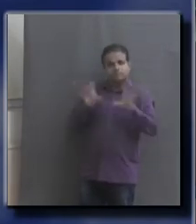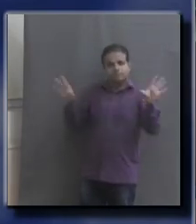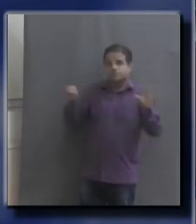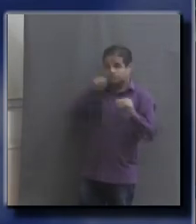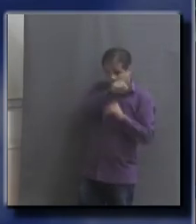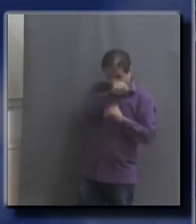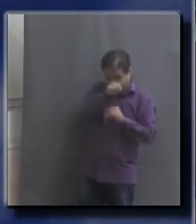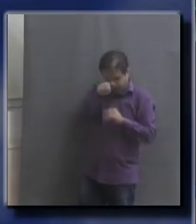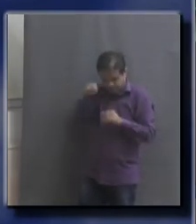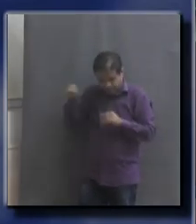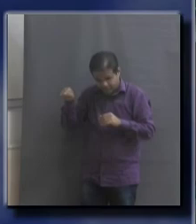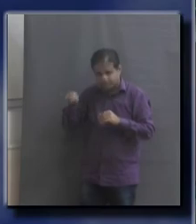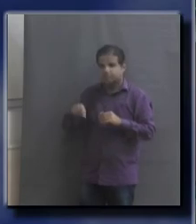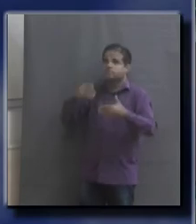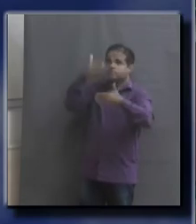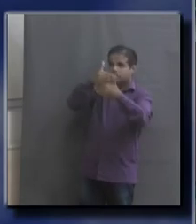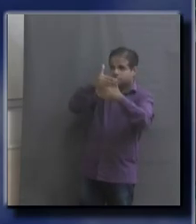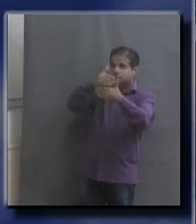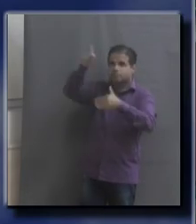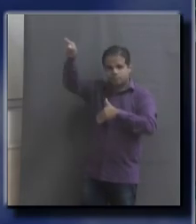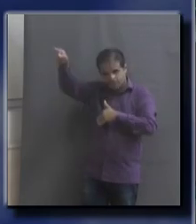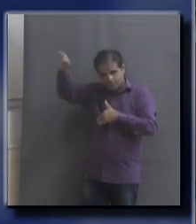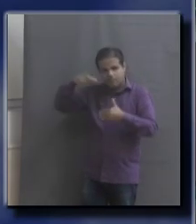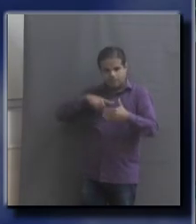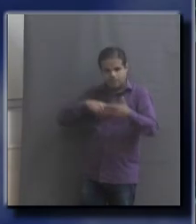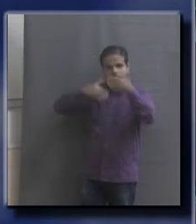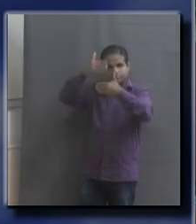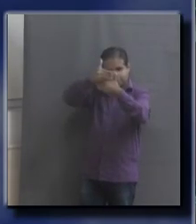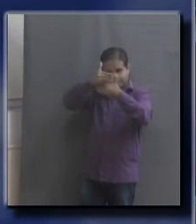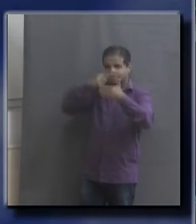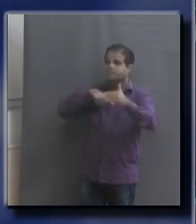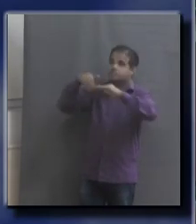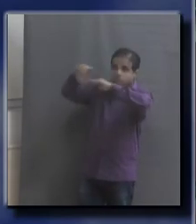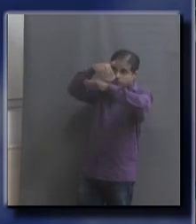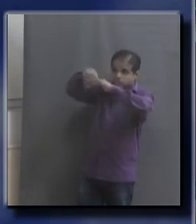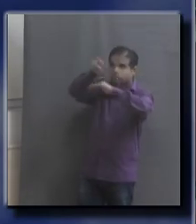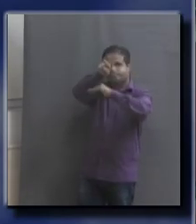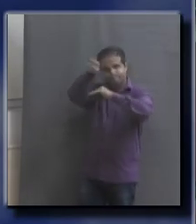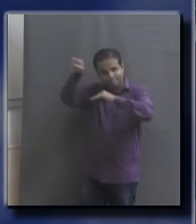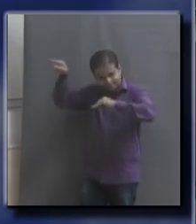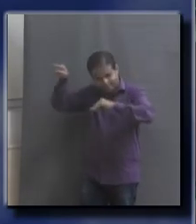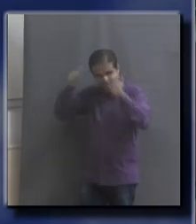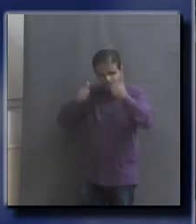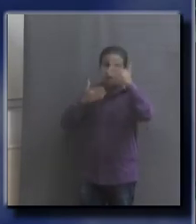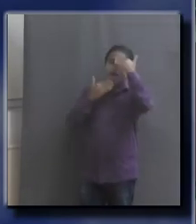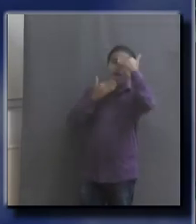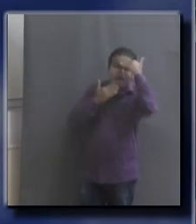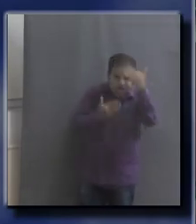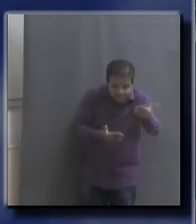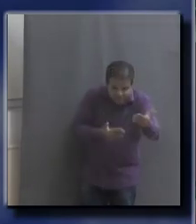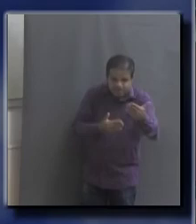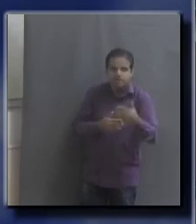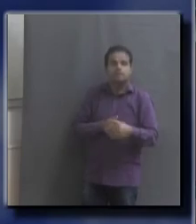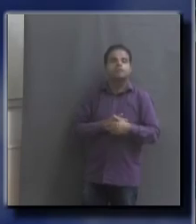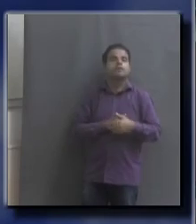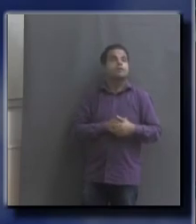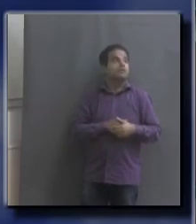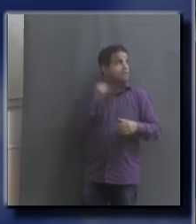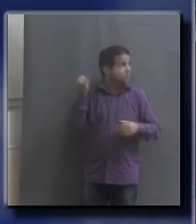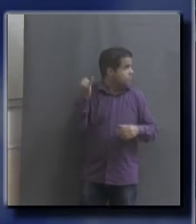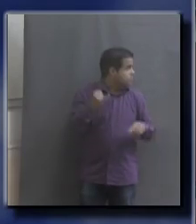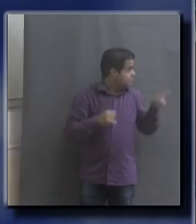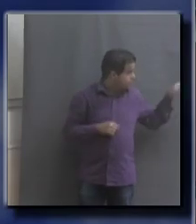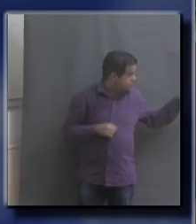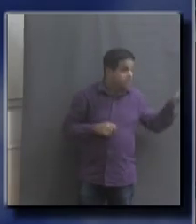disponível no slide aqui da Irani. Então, quero agradecer, né, e também